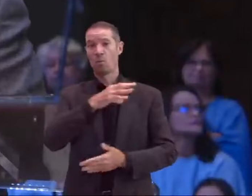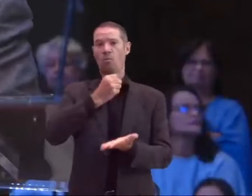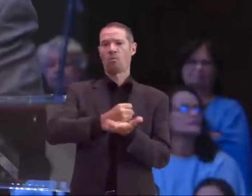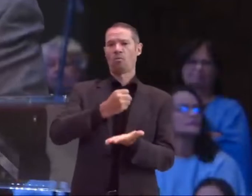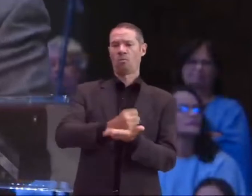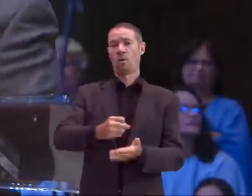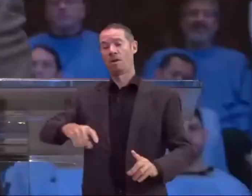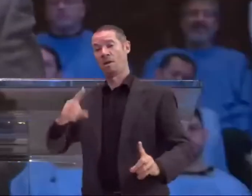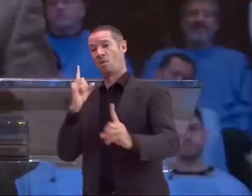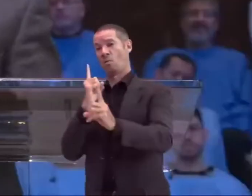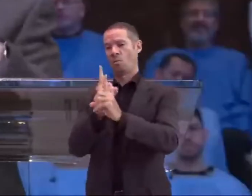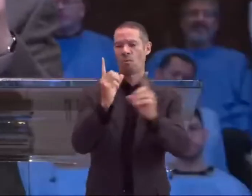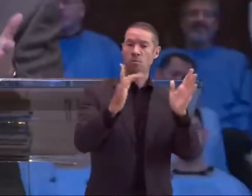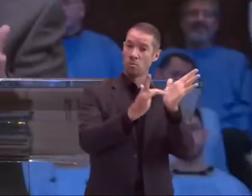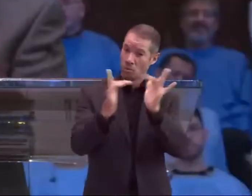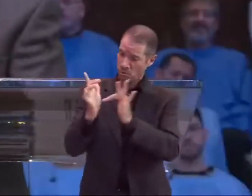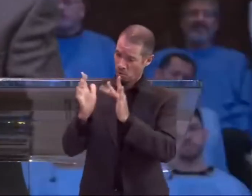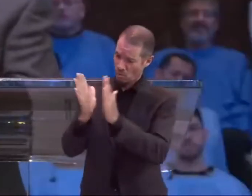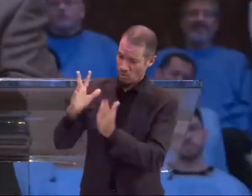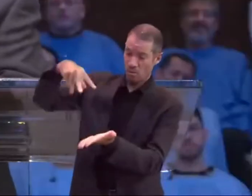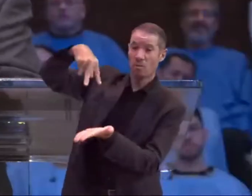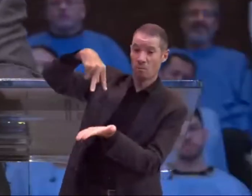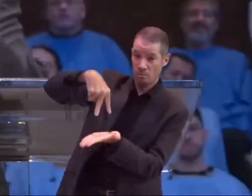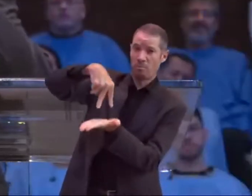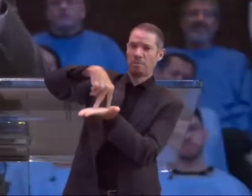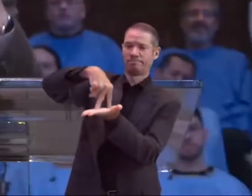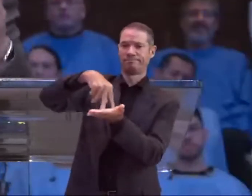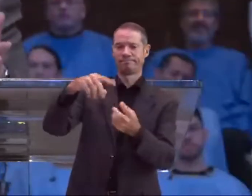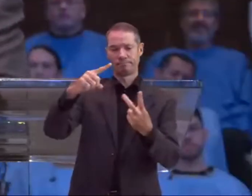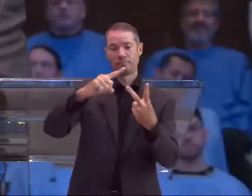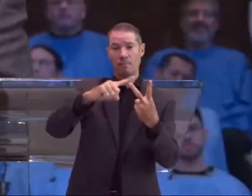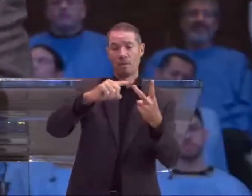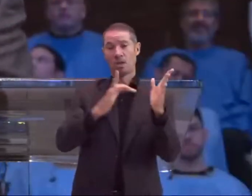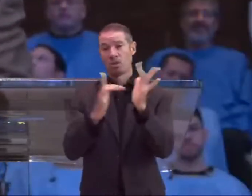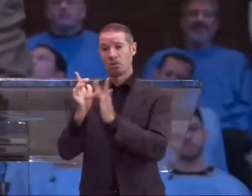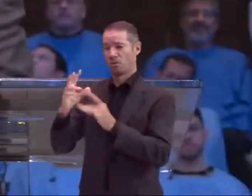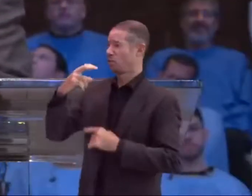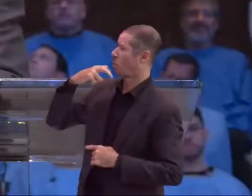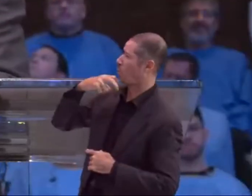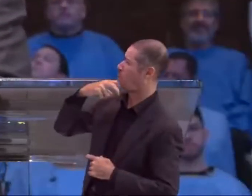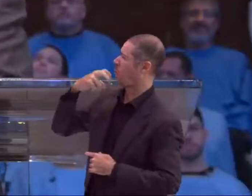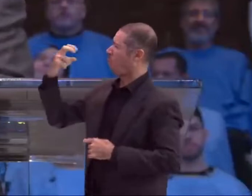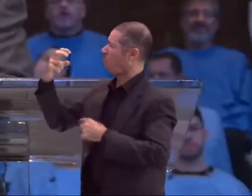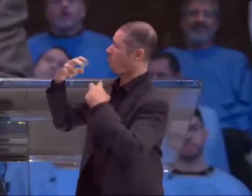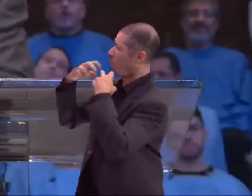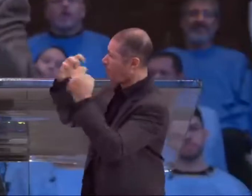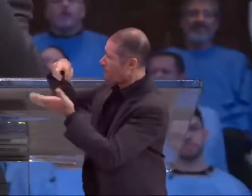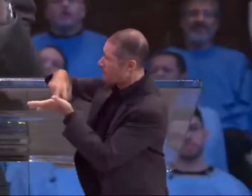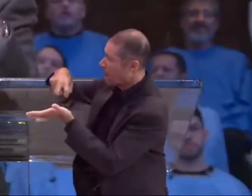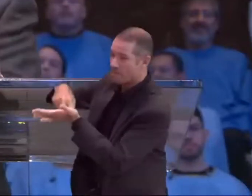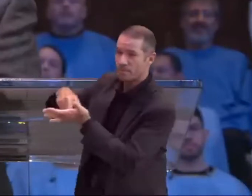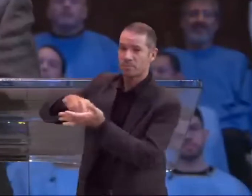vamos encontrar Jesus orando em pé, Jesus orando em voz alta, por exemplo,